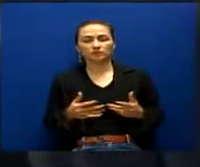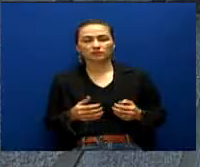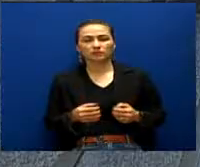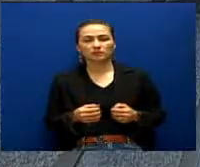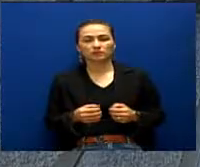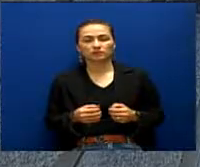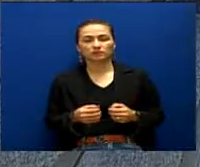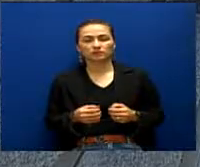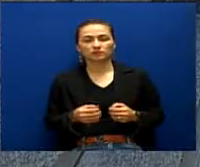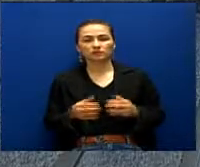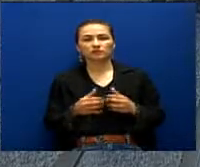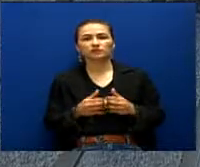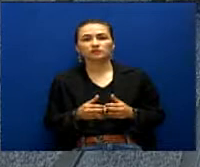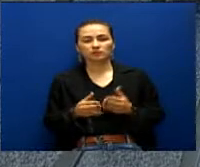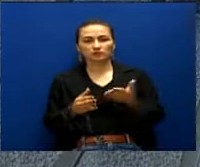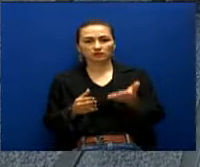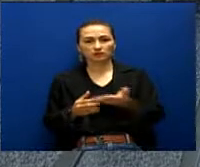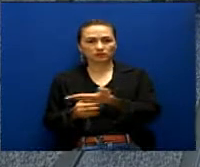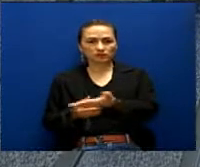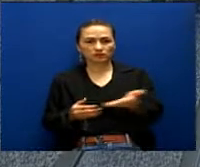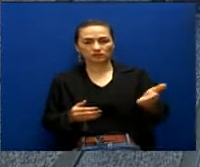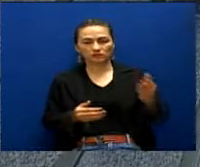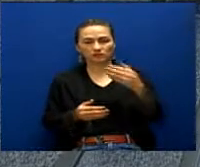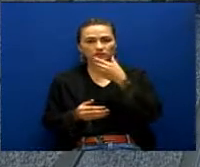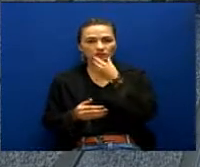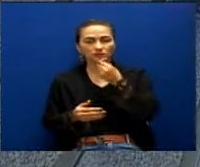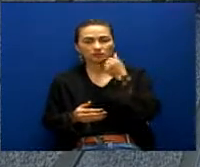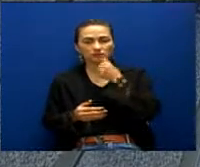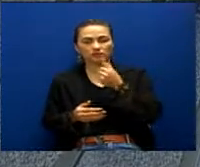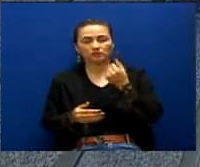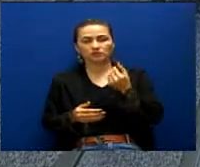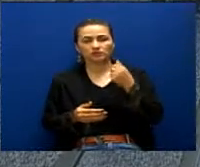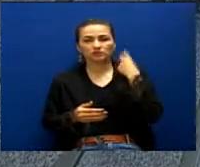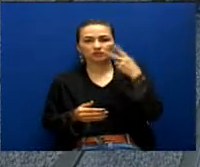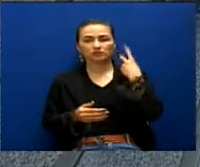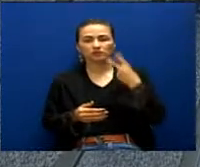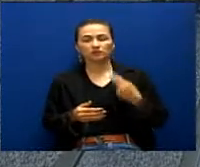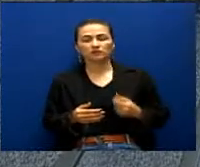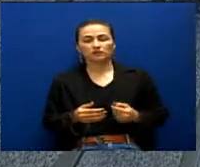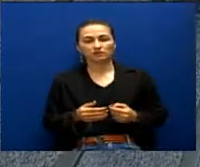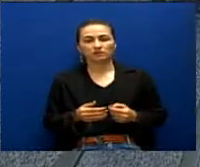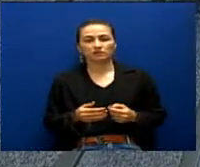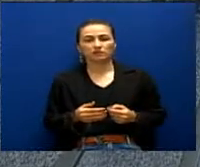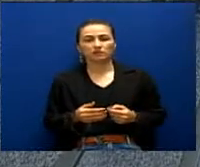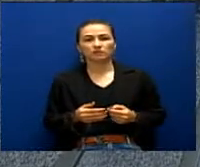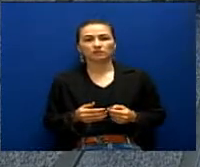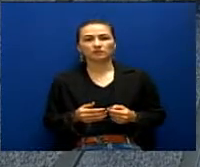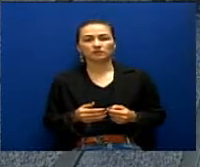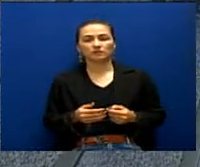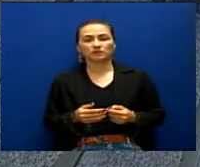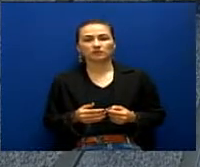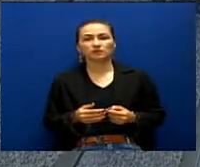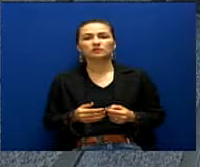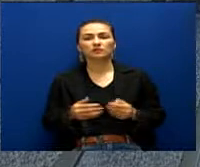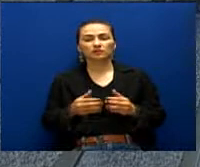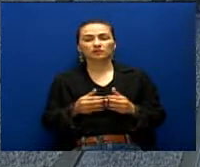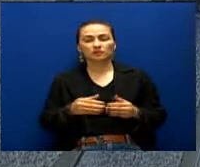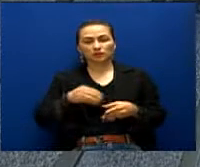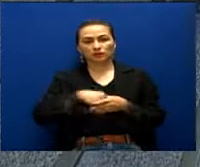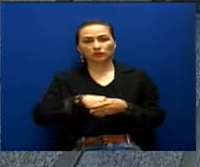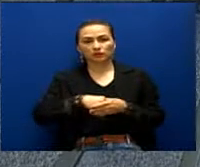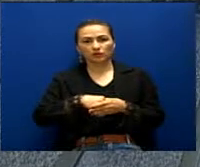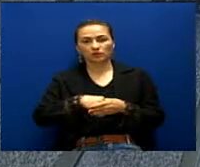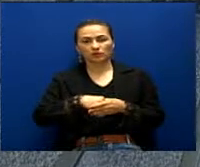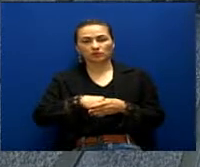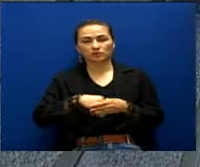emenda. O que eu peço aos senhores vereadores, à vereadora Cíntia, possamos quebrar o parecer, votar não ao